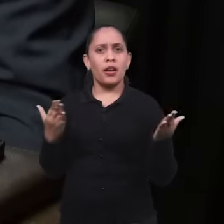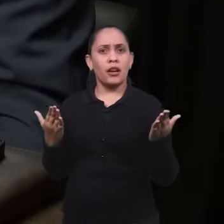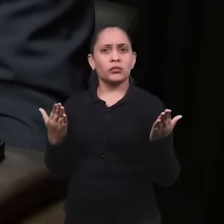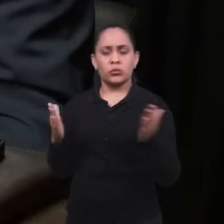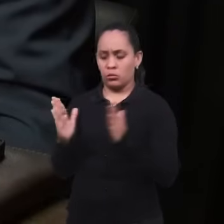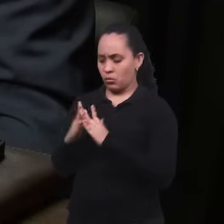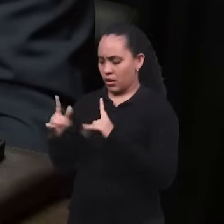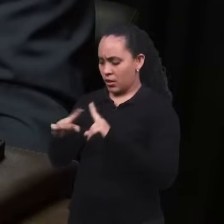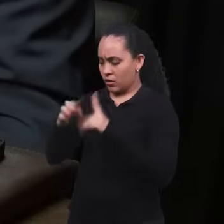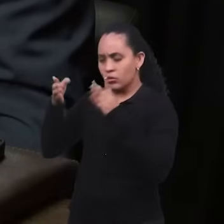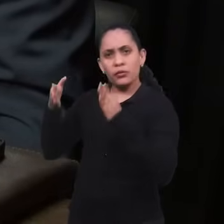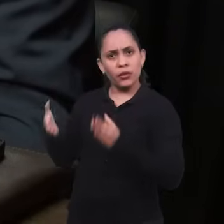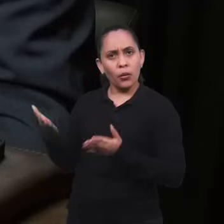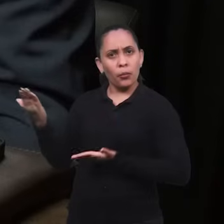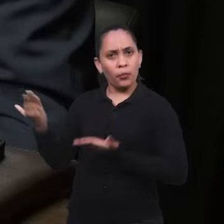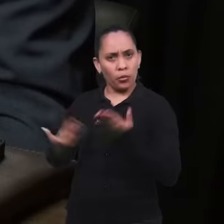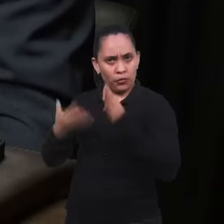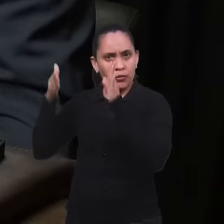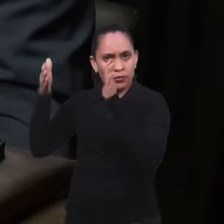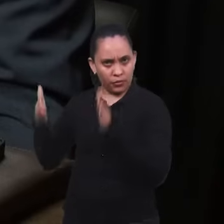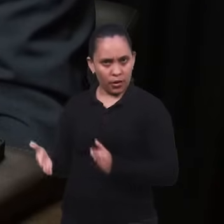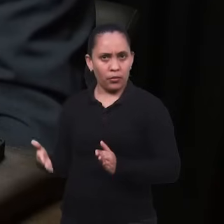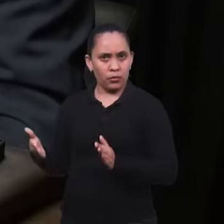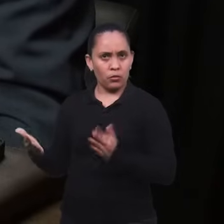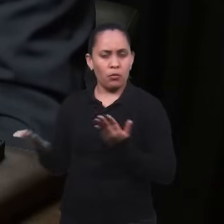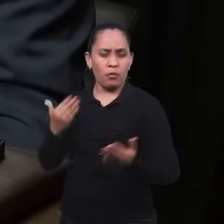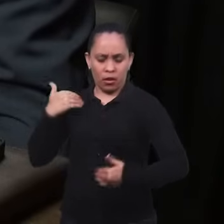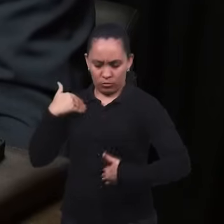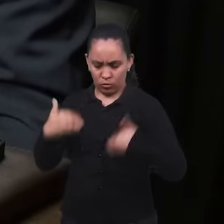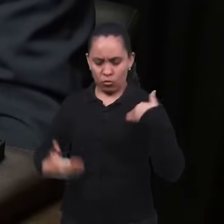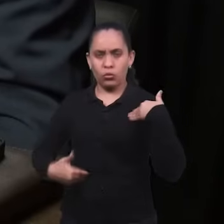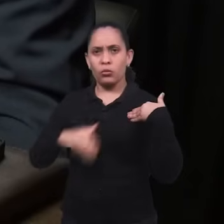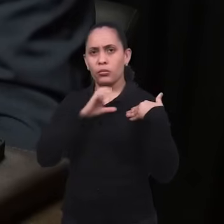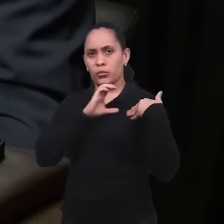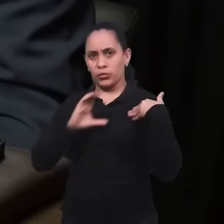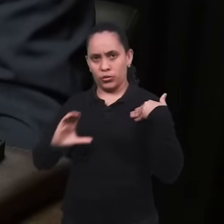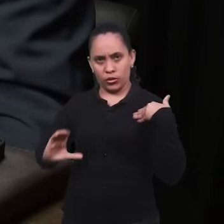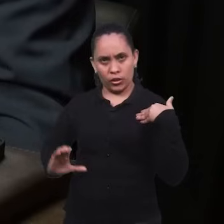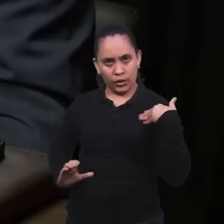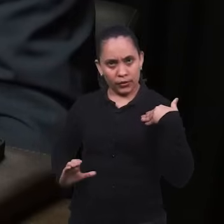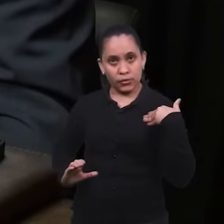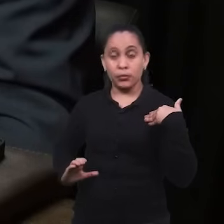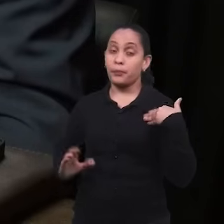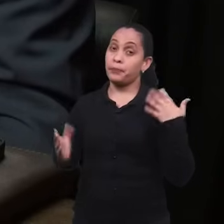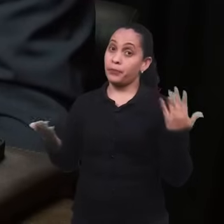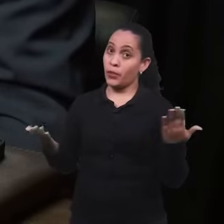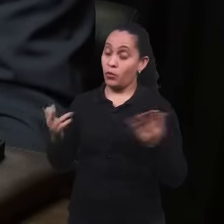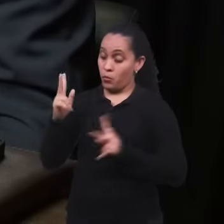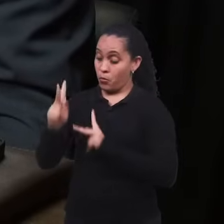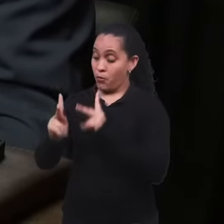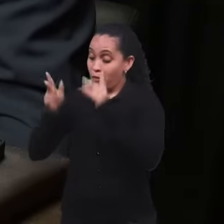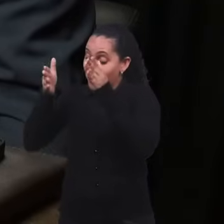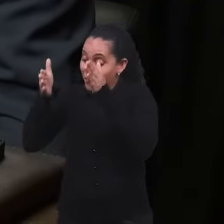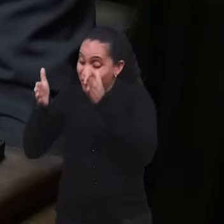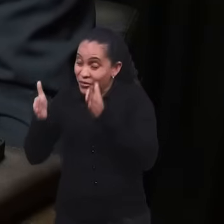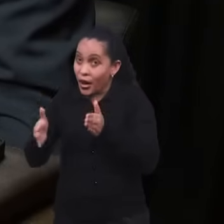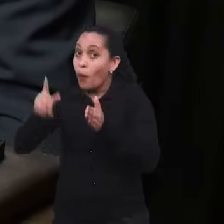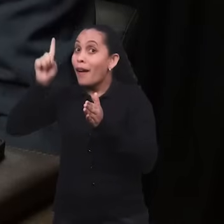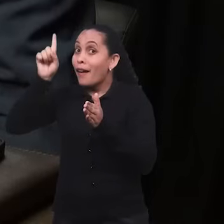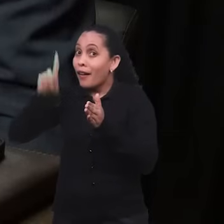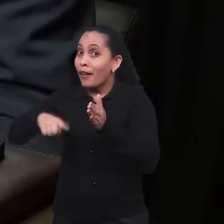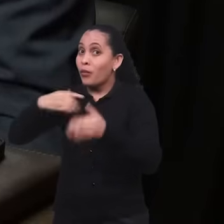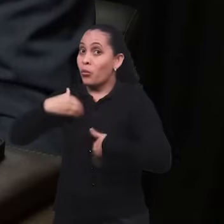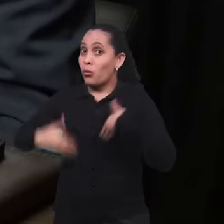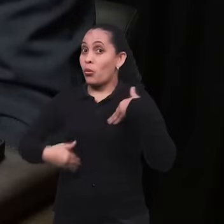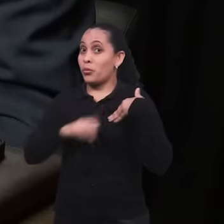igreja. A igreja como corpo de Cristo. E a igreja, ela só é corpo de